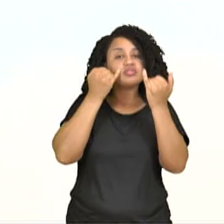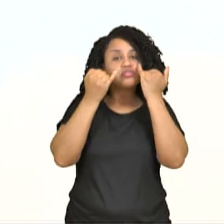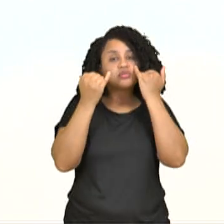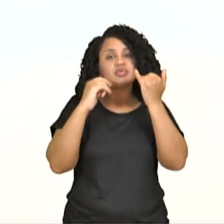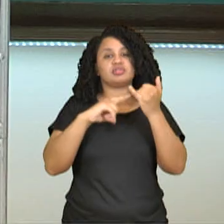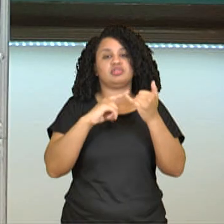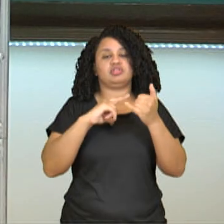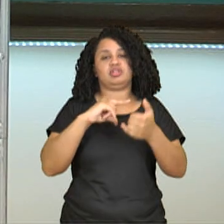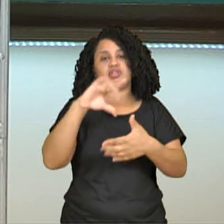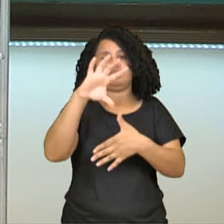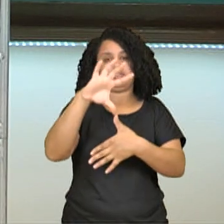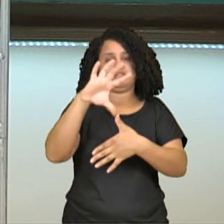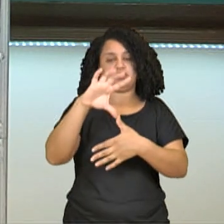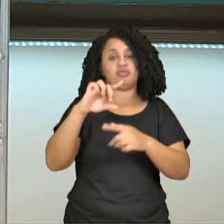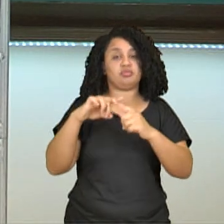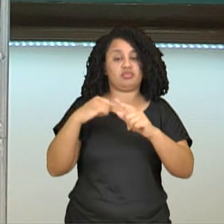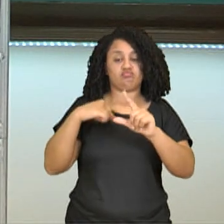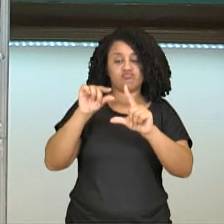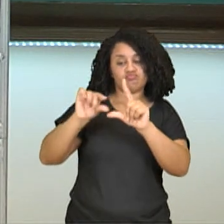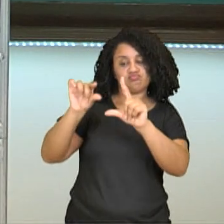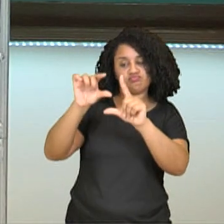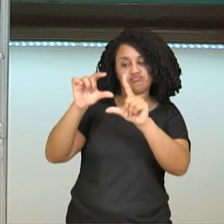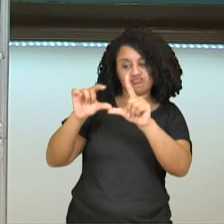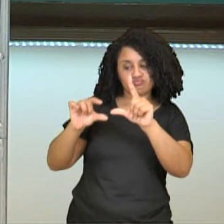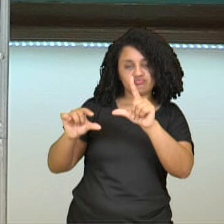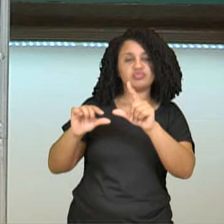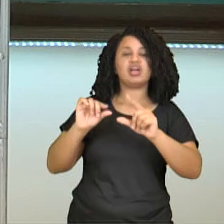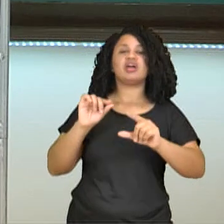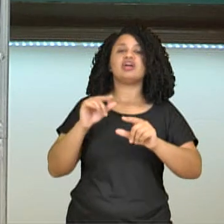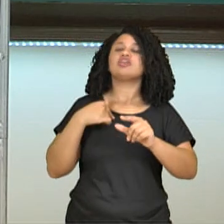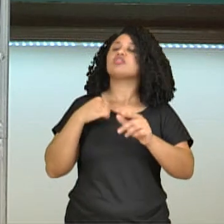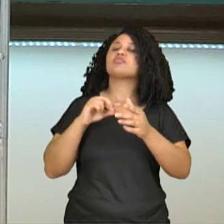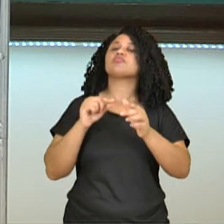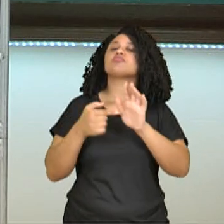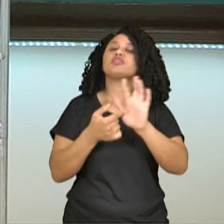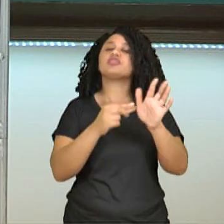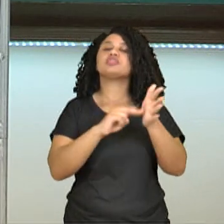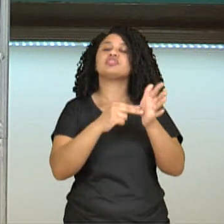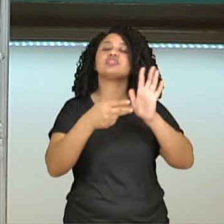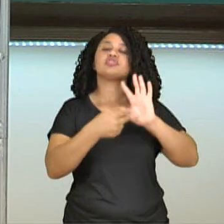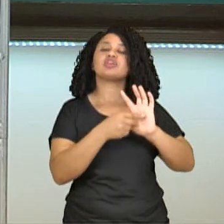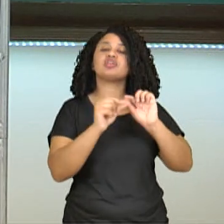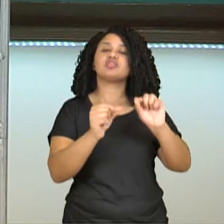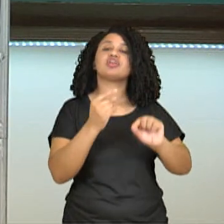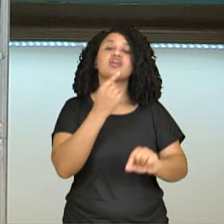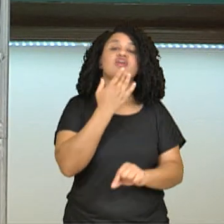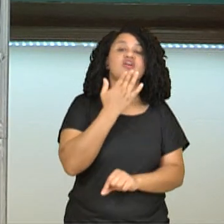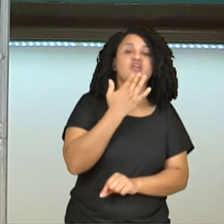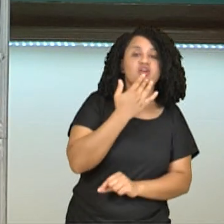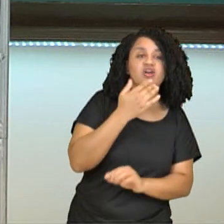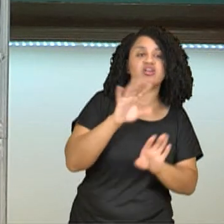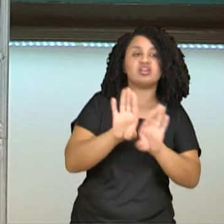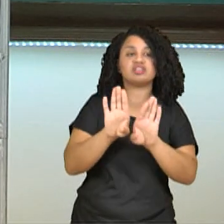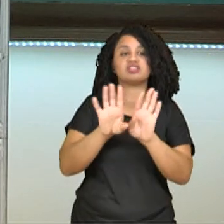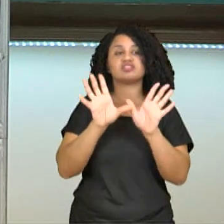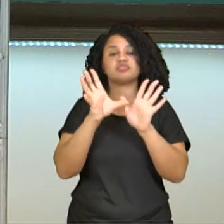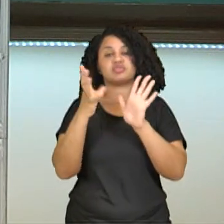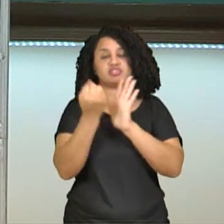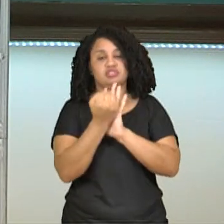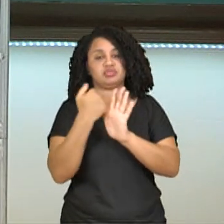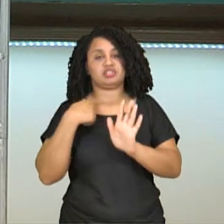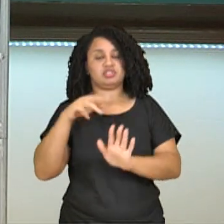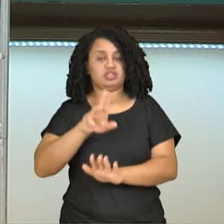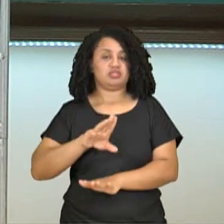é a legenda que trará para nós o significado das cores e dos símbolos que estão sendo empregados